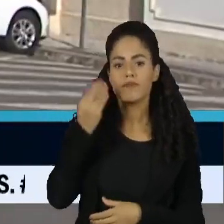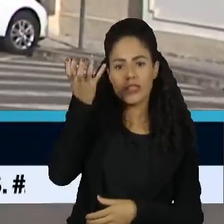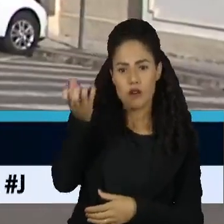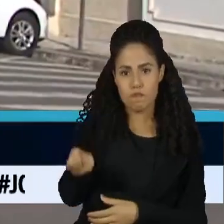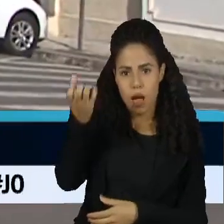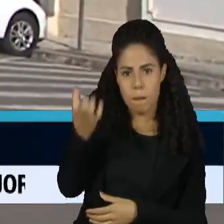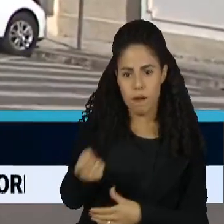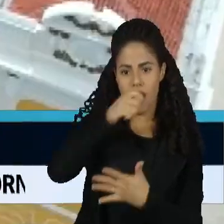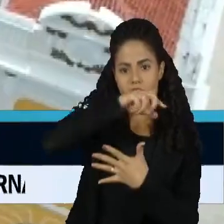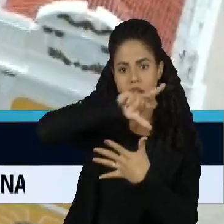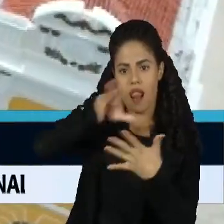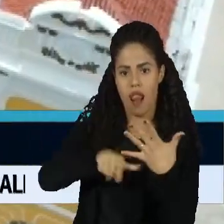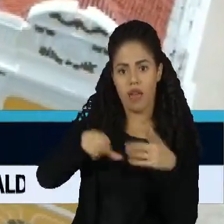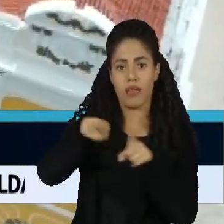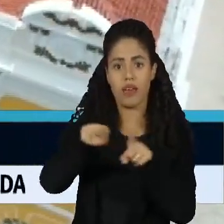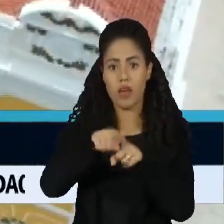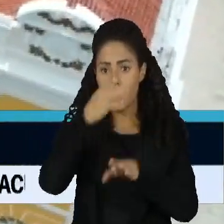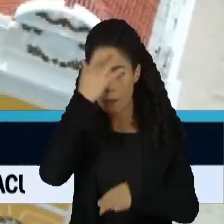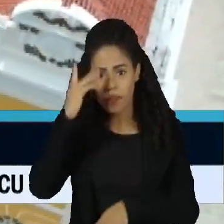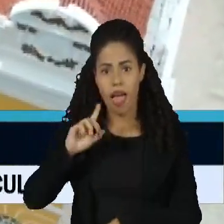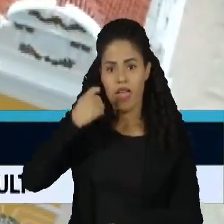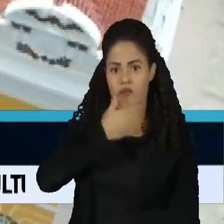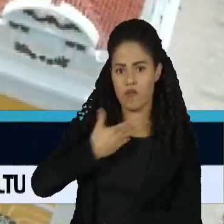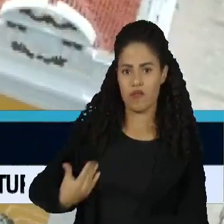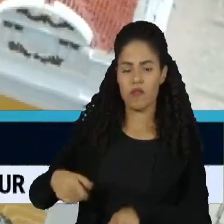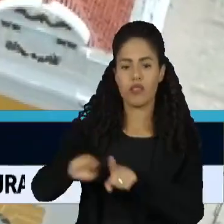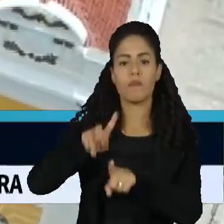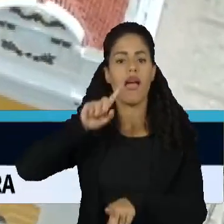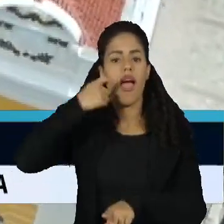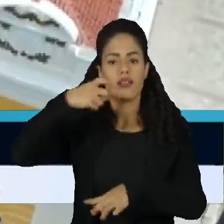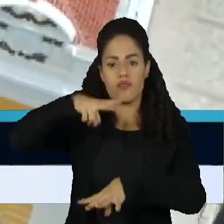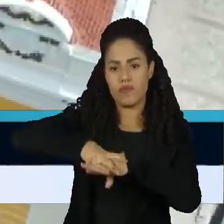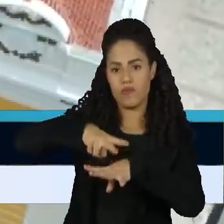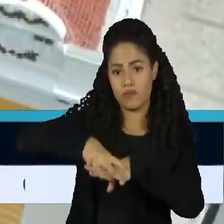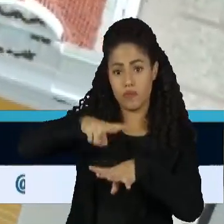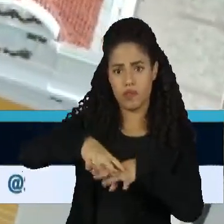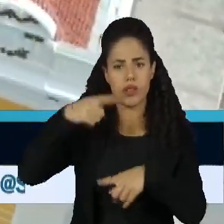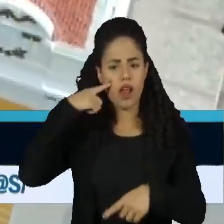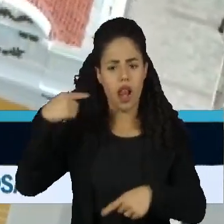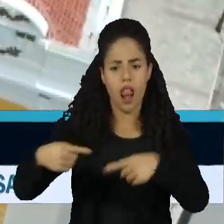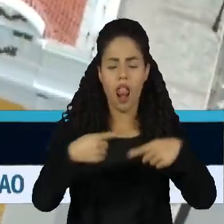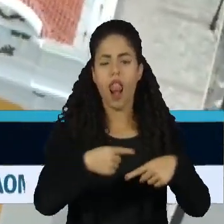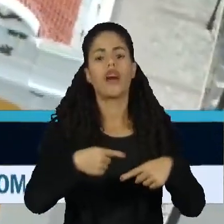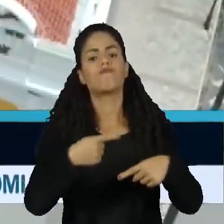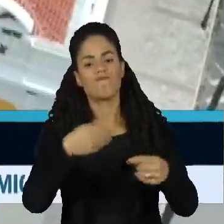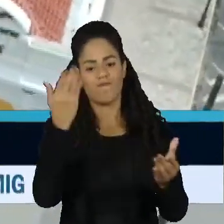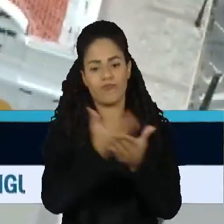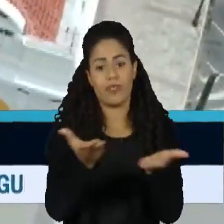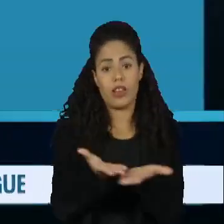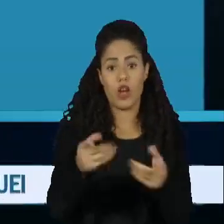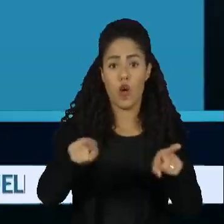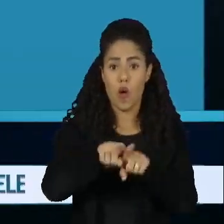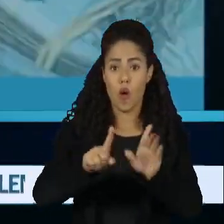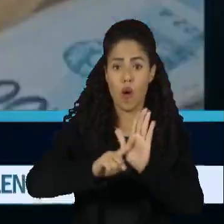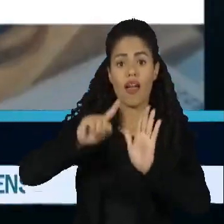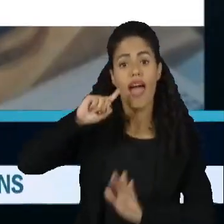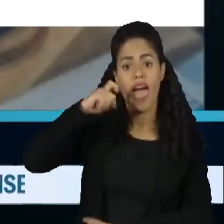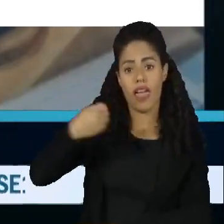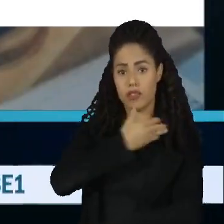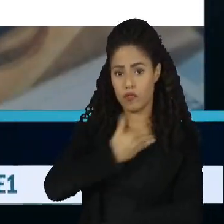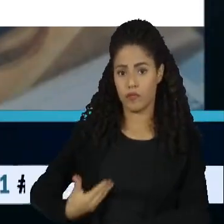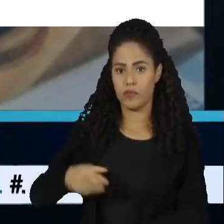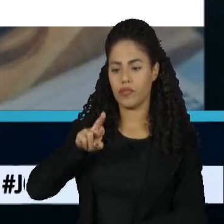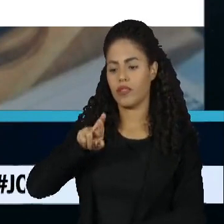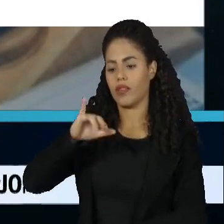pensões a ex-governadores e viúvas é antiga. O capítulo mais recente dessa disputa judicial envolve os ex-governadores